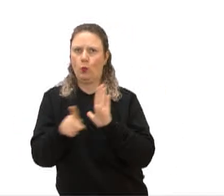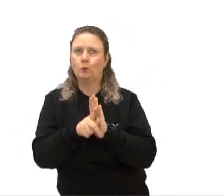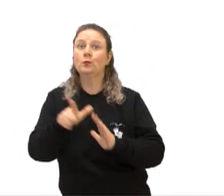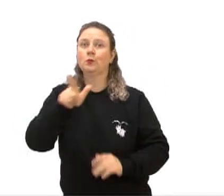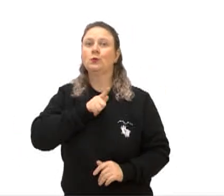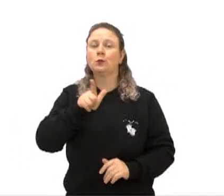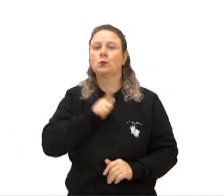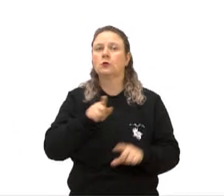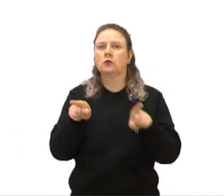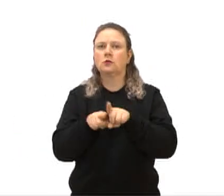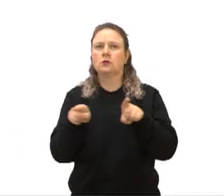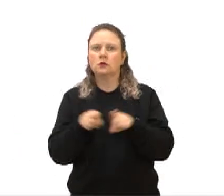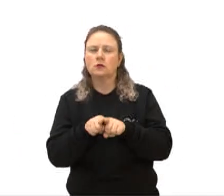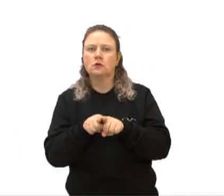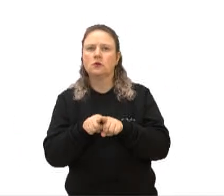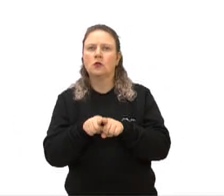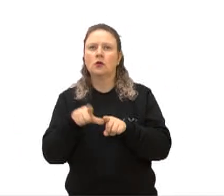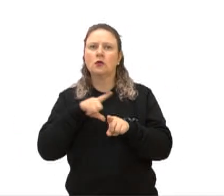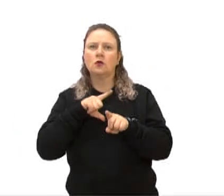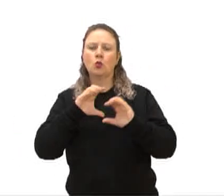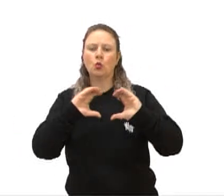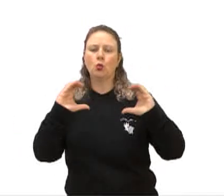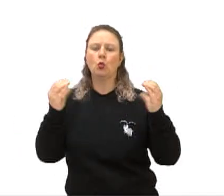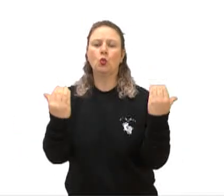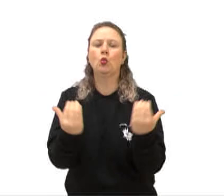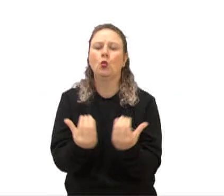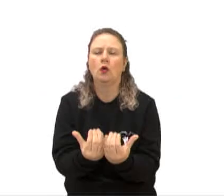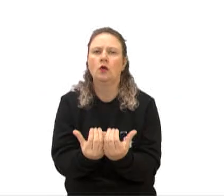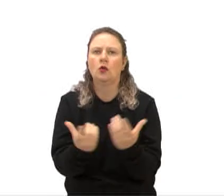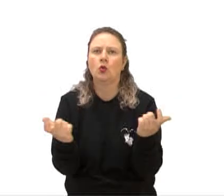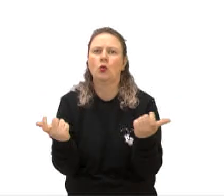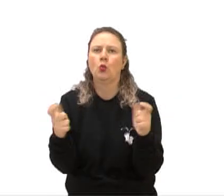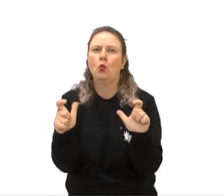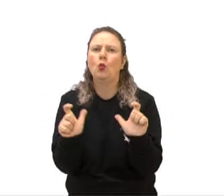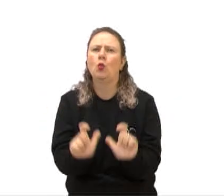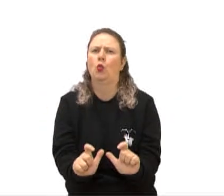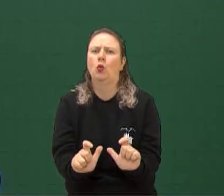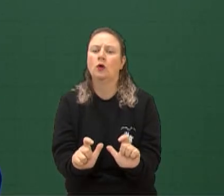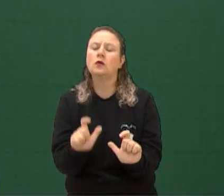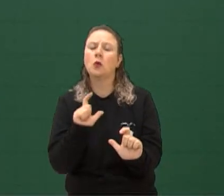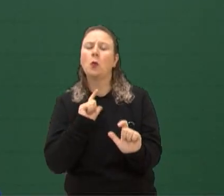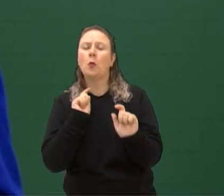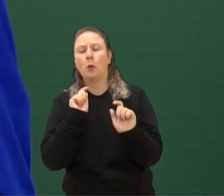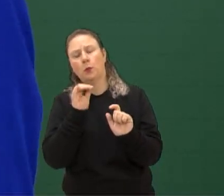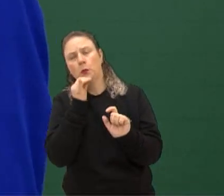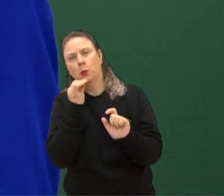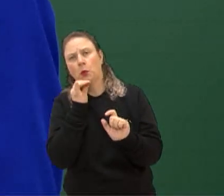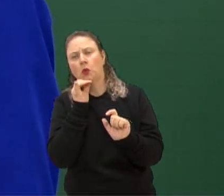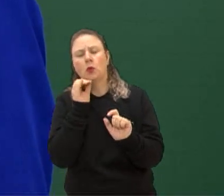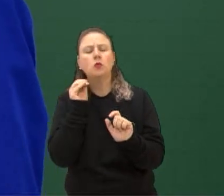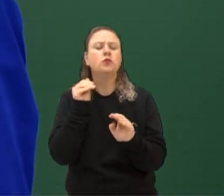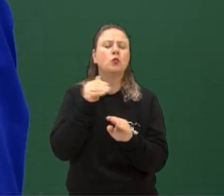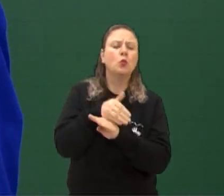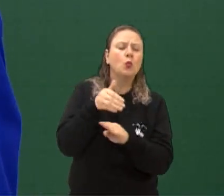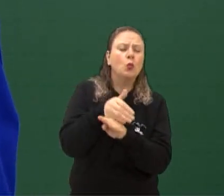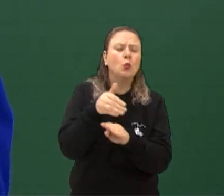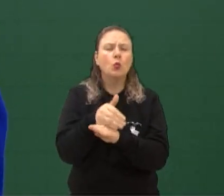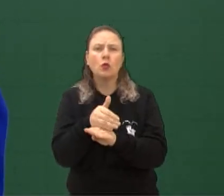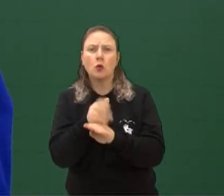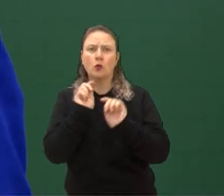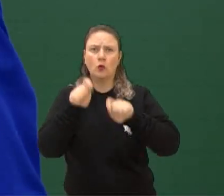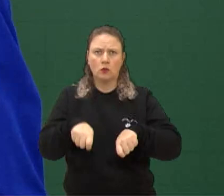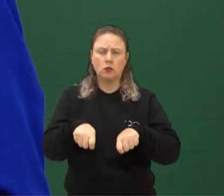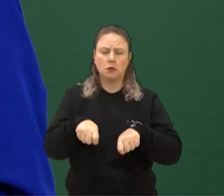que faziam parte de uma espécie de concílio menor, né, uma consulta pública, digamos assim, onde aprovava